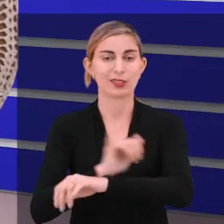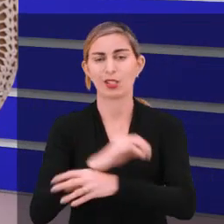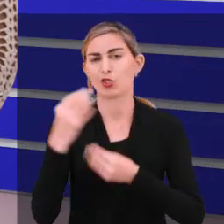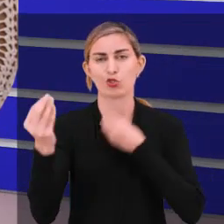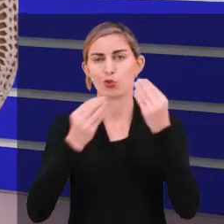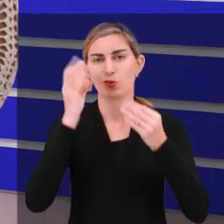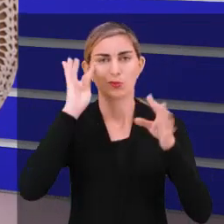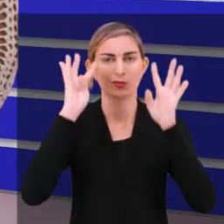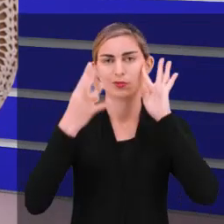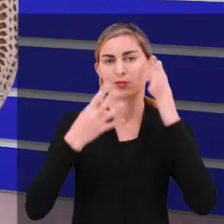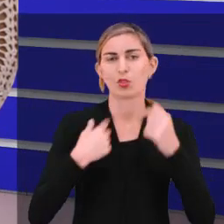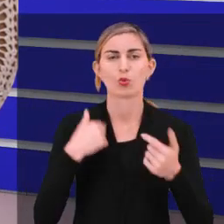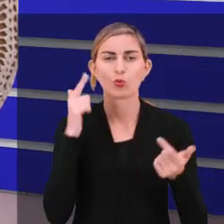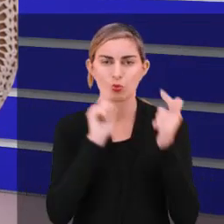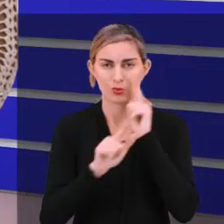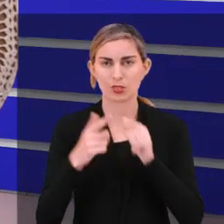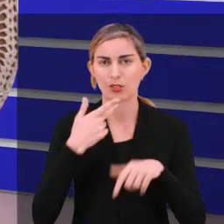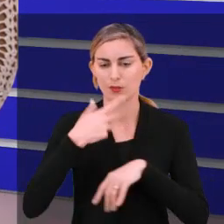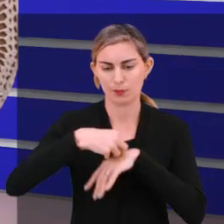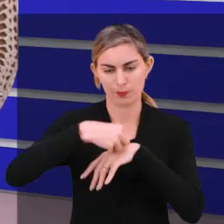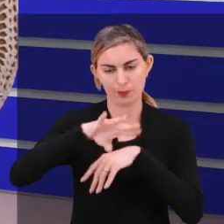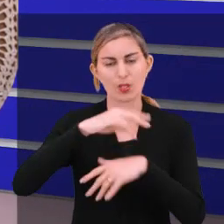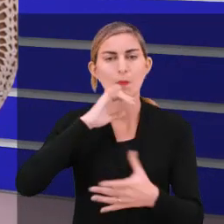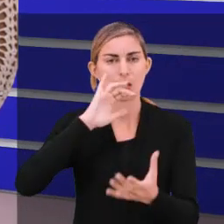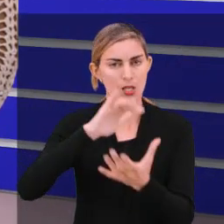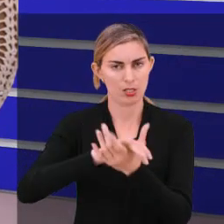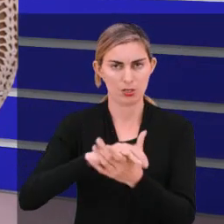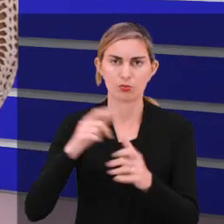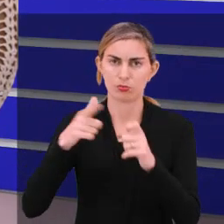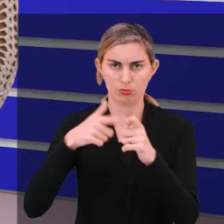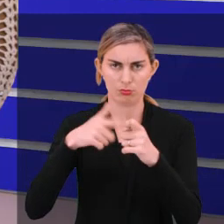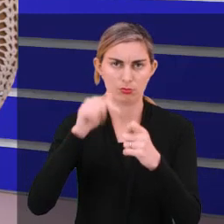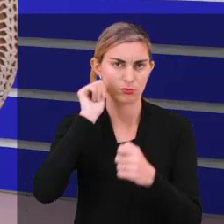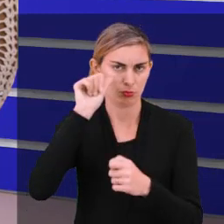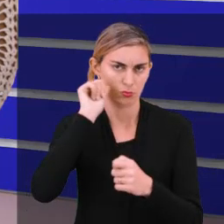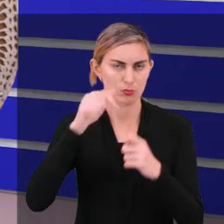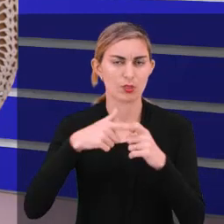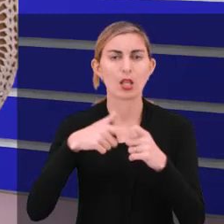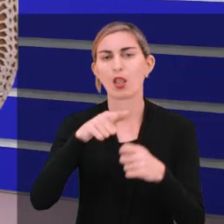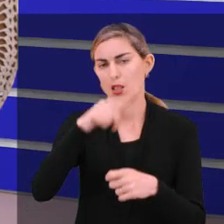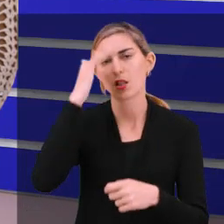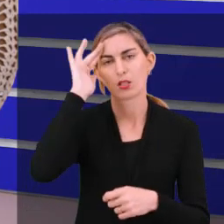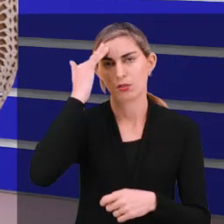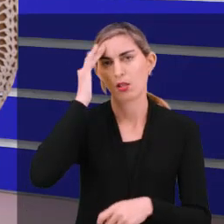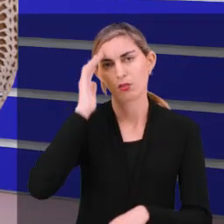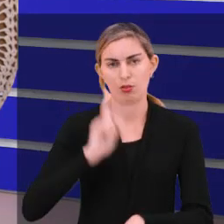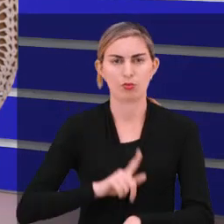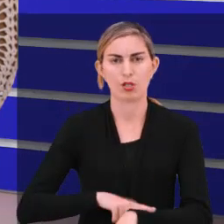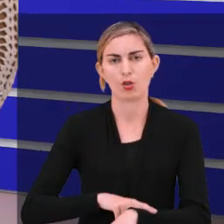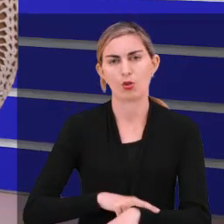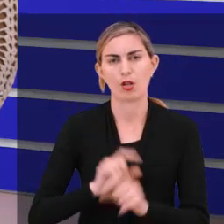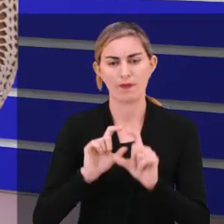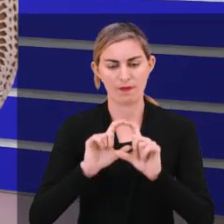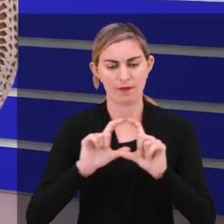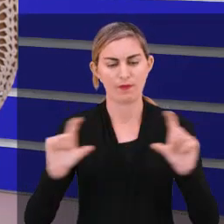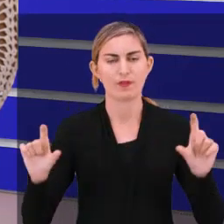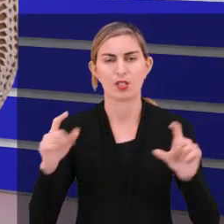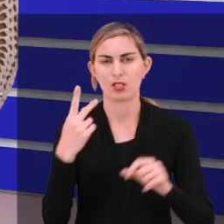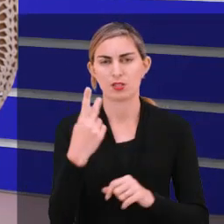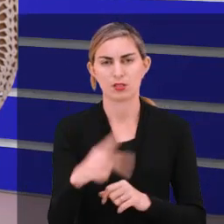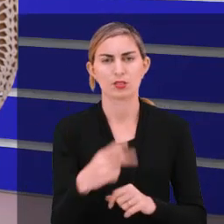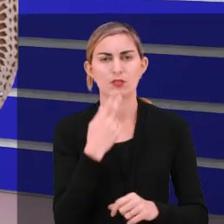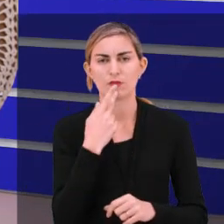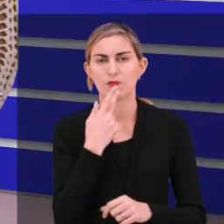estratégica. Consegui falar isso para o marido dessa médica. Ele compreendeu na hora e a frase dele